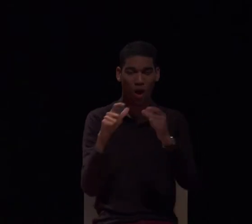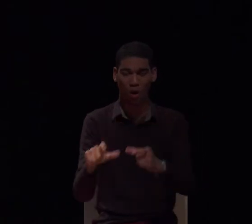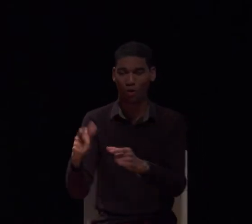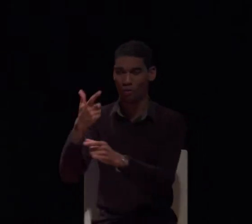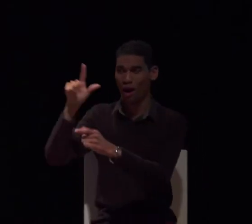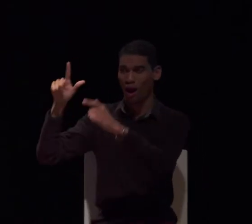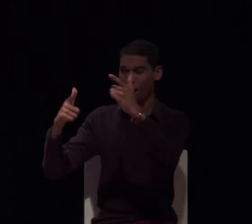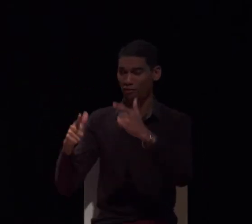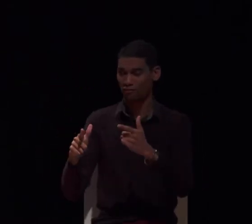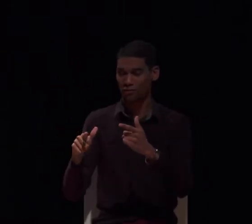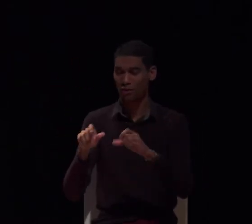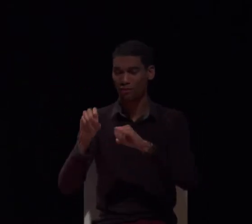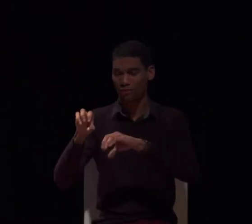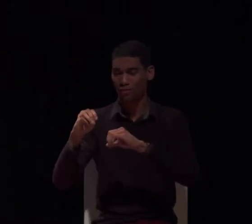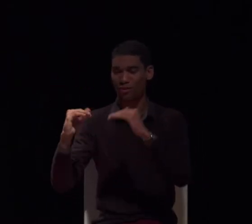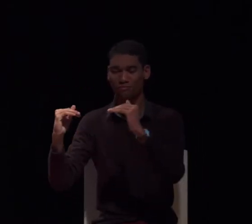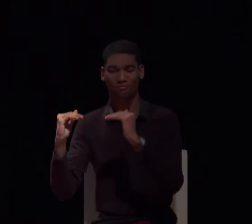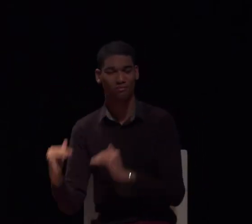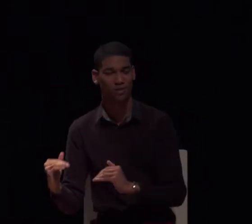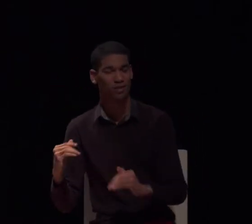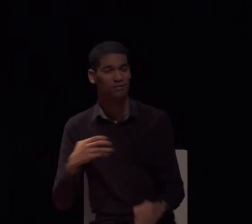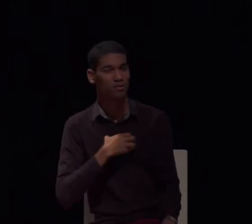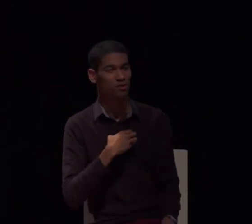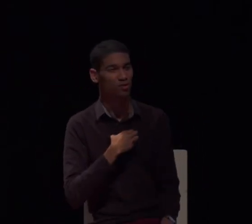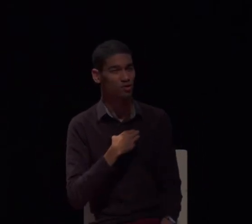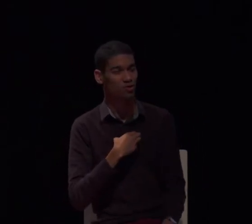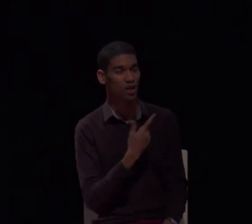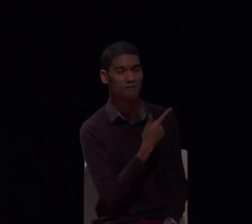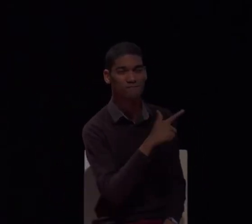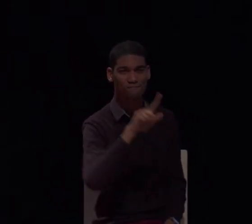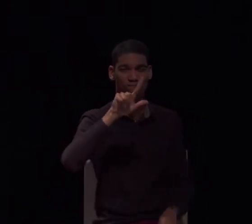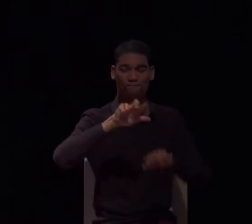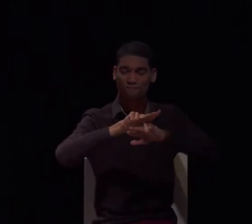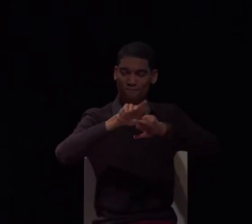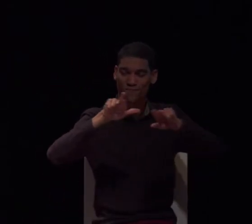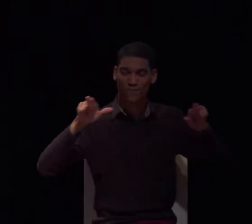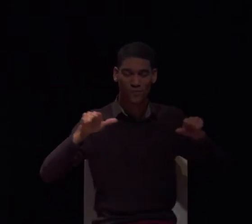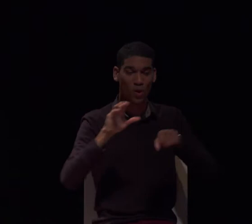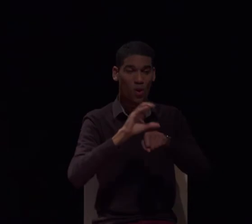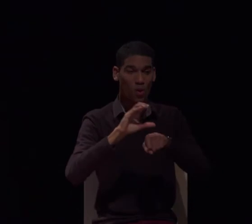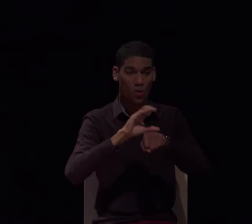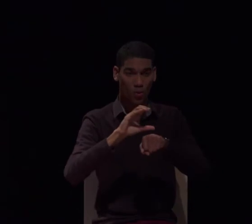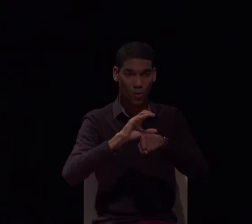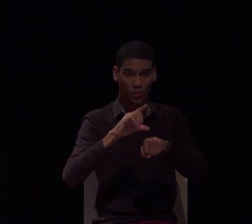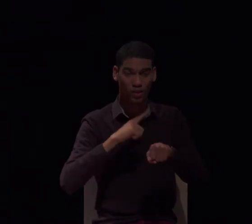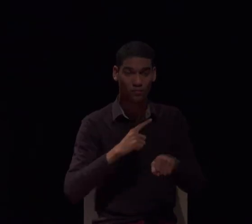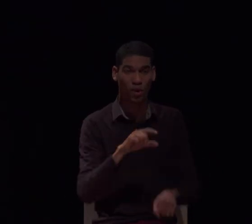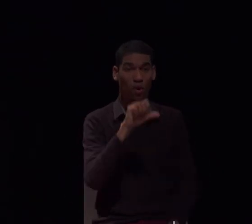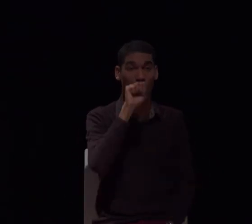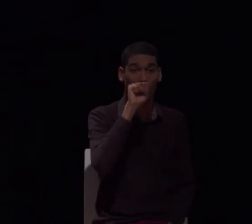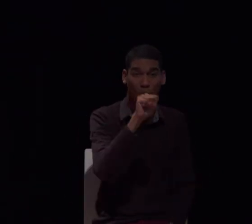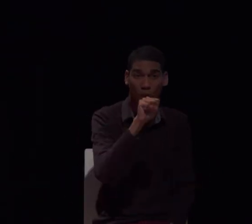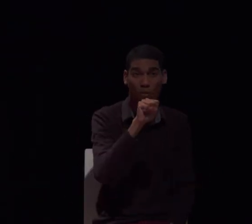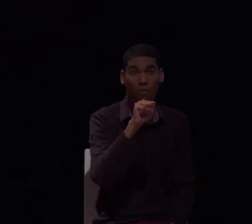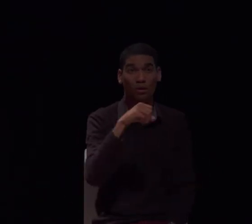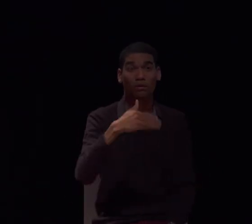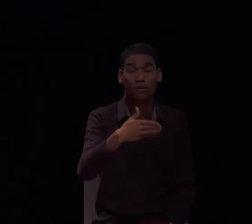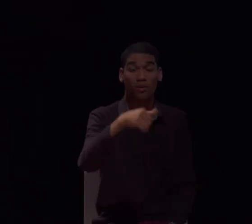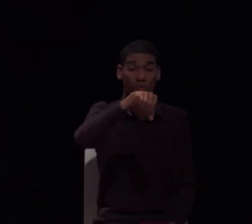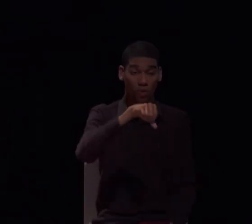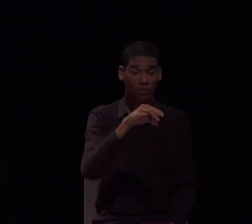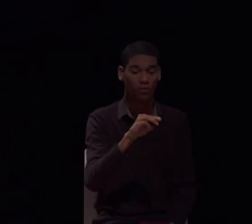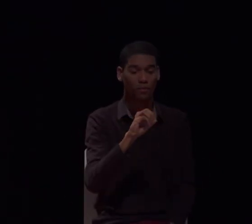pensou ele módulos então o curso funcionava em 18 depois nove módulos esses módulos